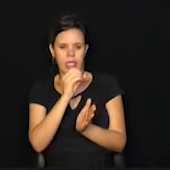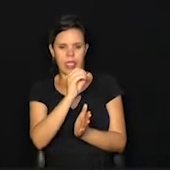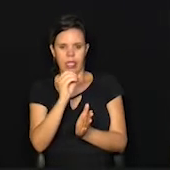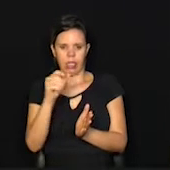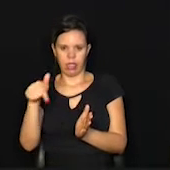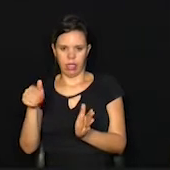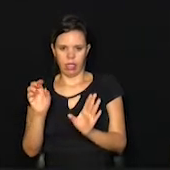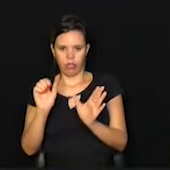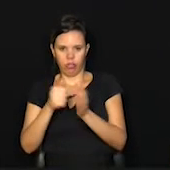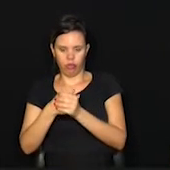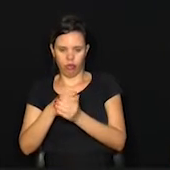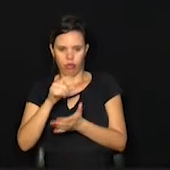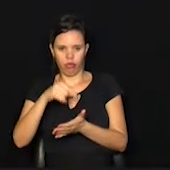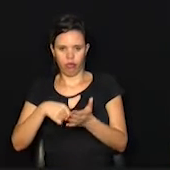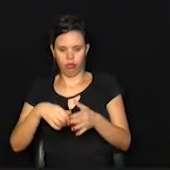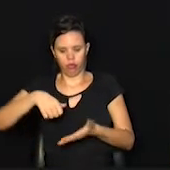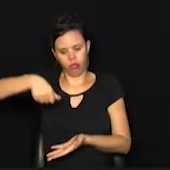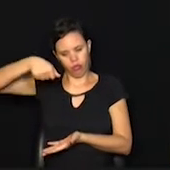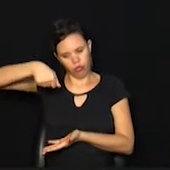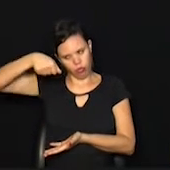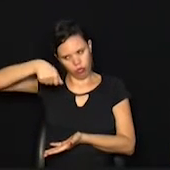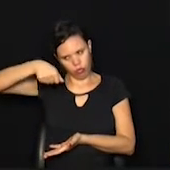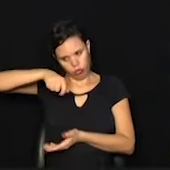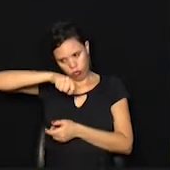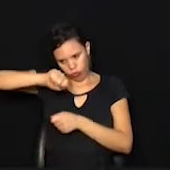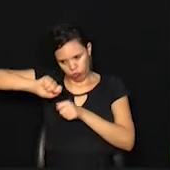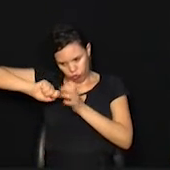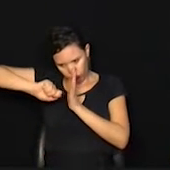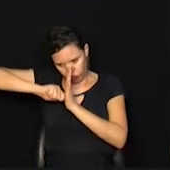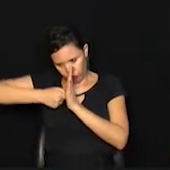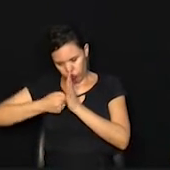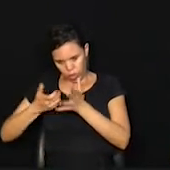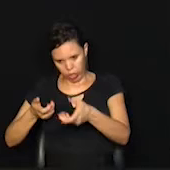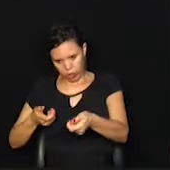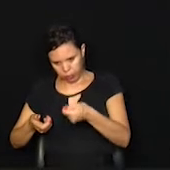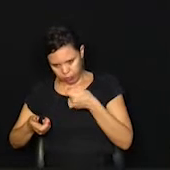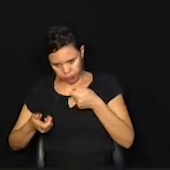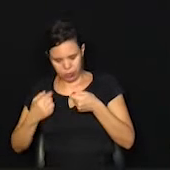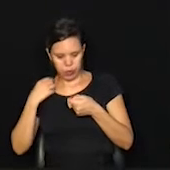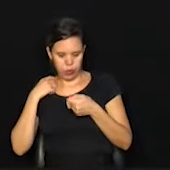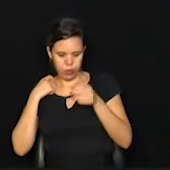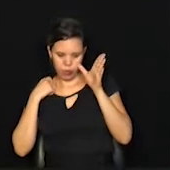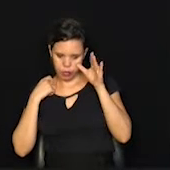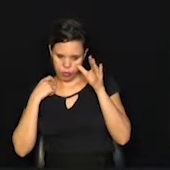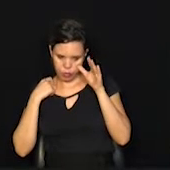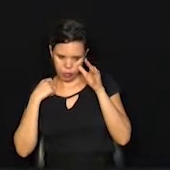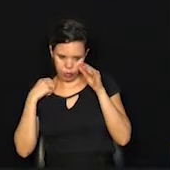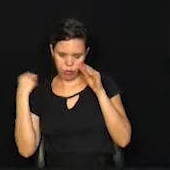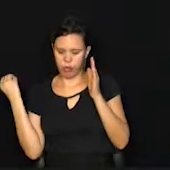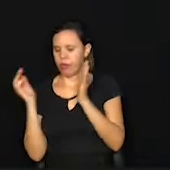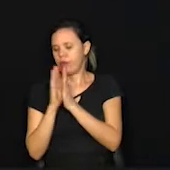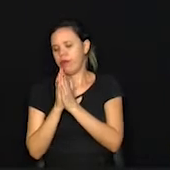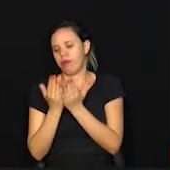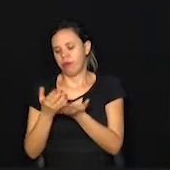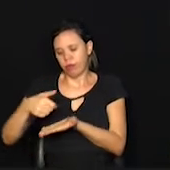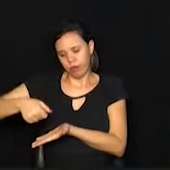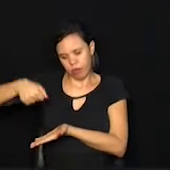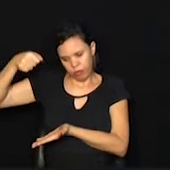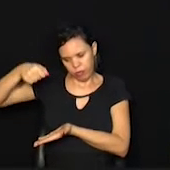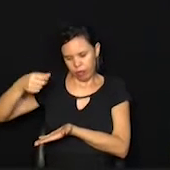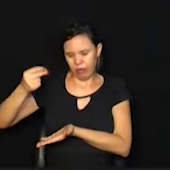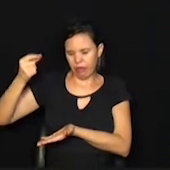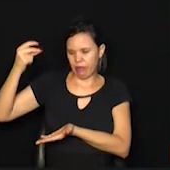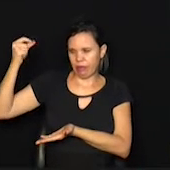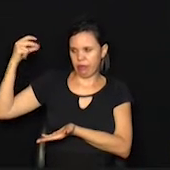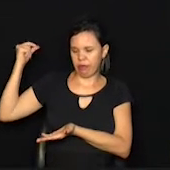Prometemos muito ficando você vê alguma mala fechada você quer abrir né a gaveta fechada você quer abrir eu fui abrir a 007 dele aquelas pastas